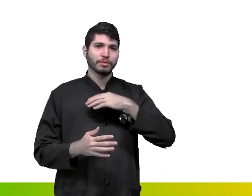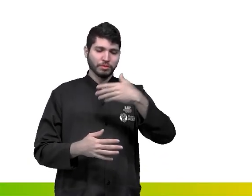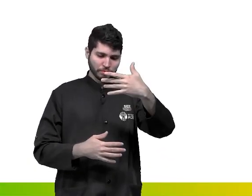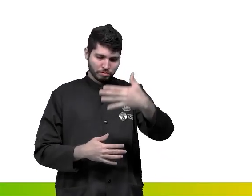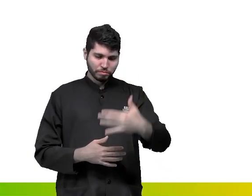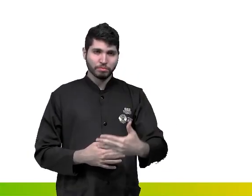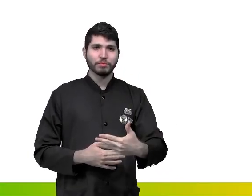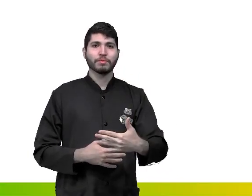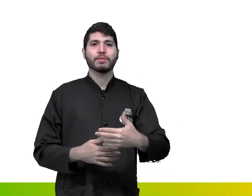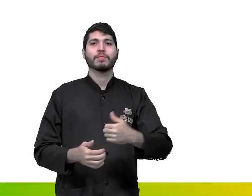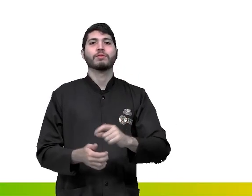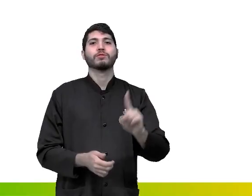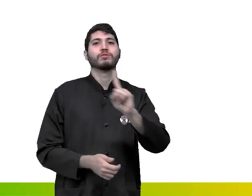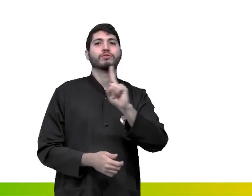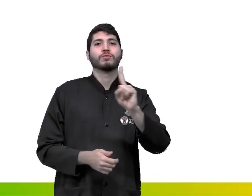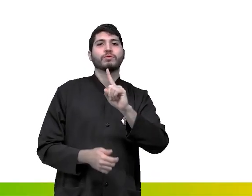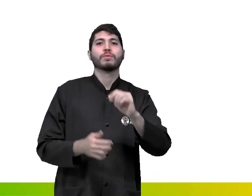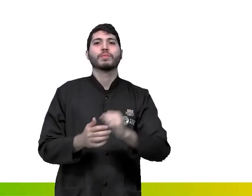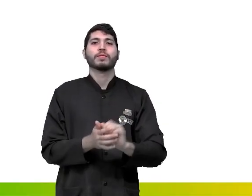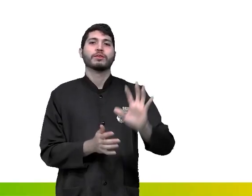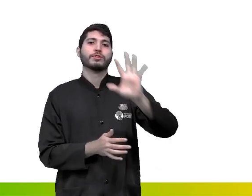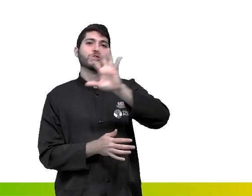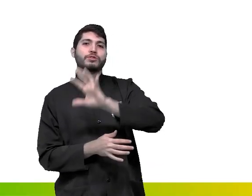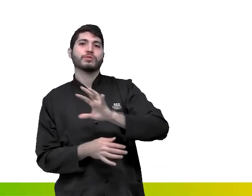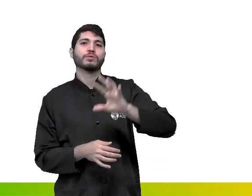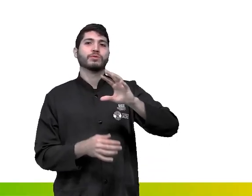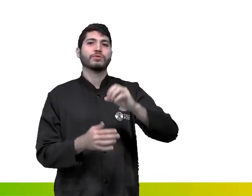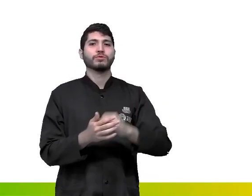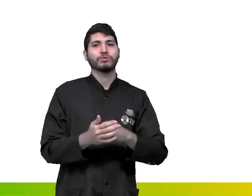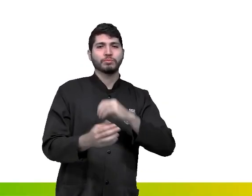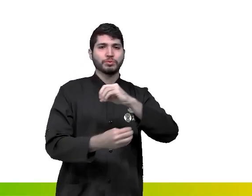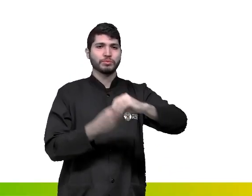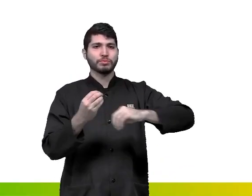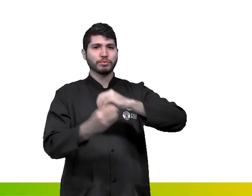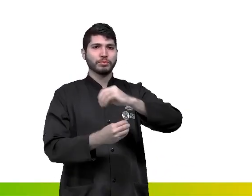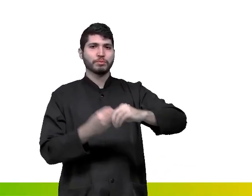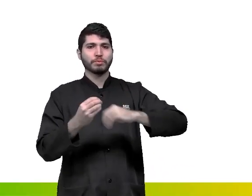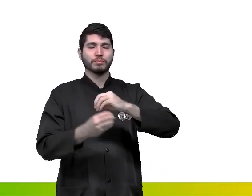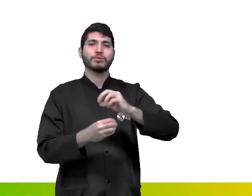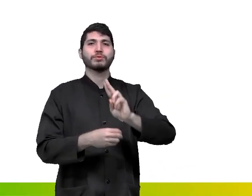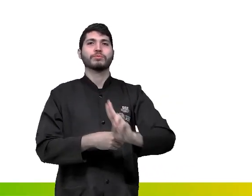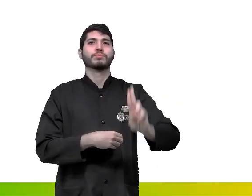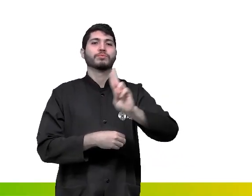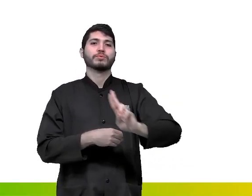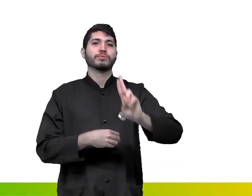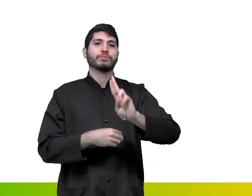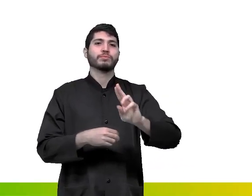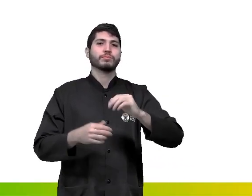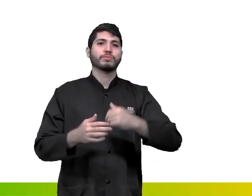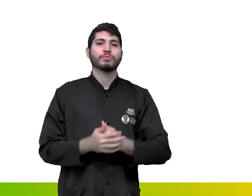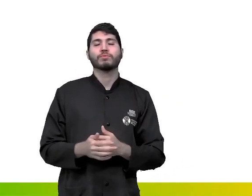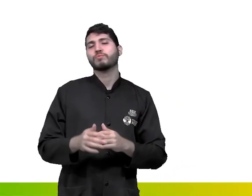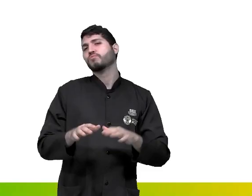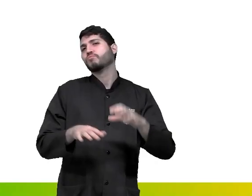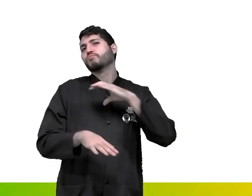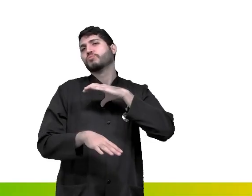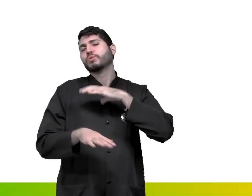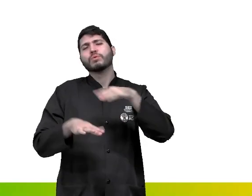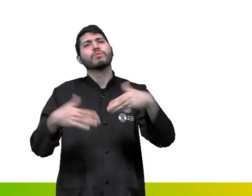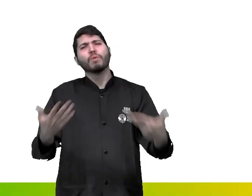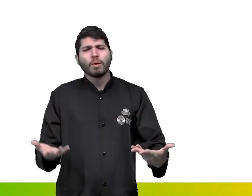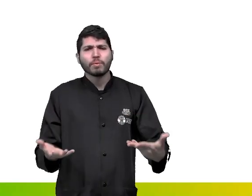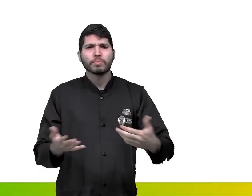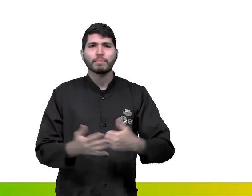da região onde o portunhol é amplamente utilizado? Mostrando lá no Google Earth, né? Brasileia fazendo fronteira ali, tá